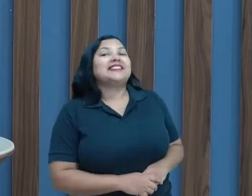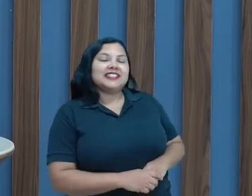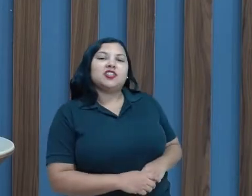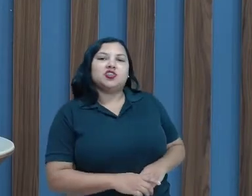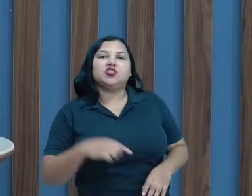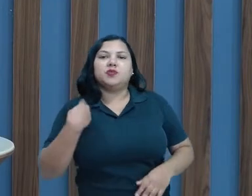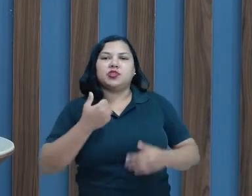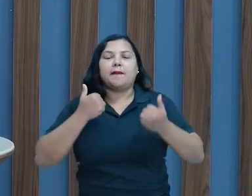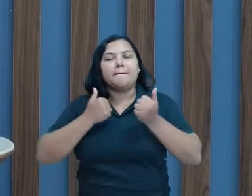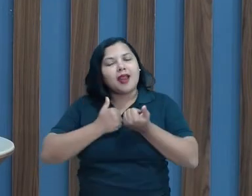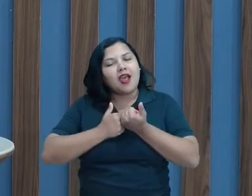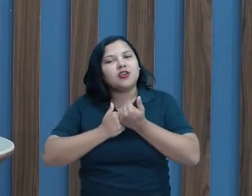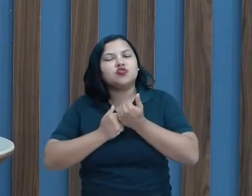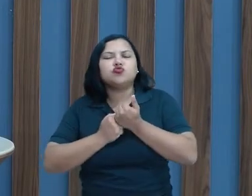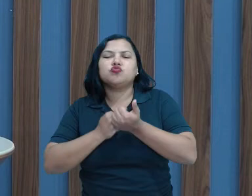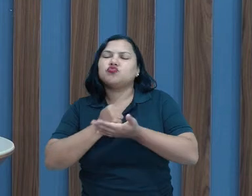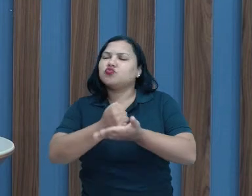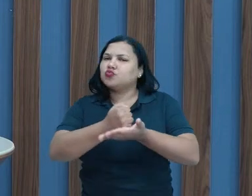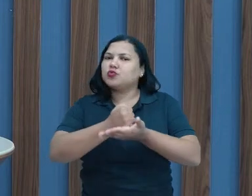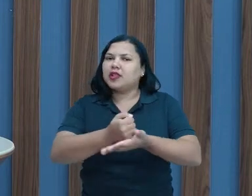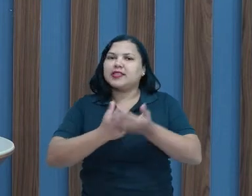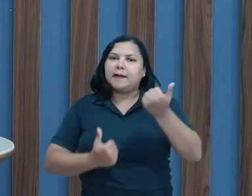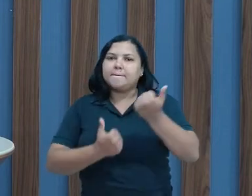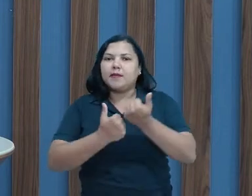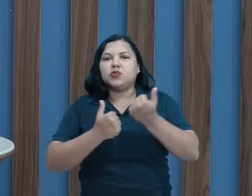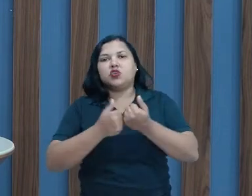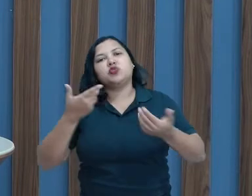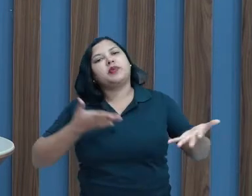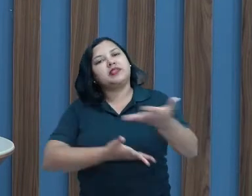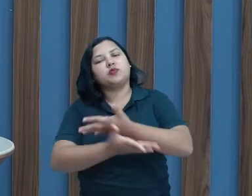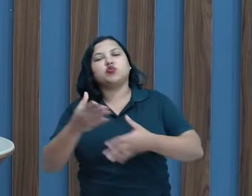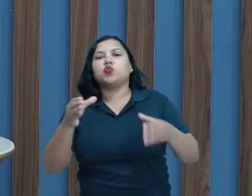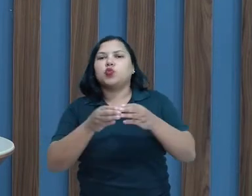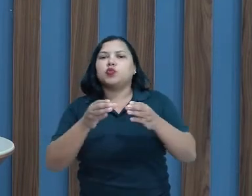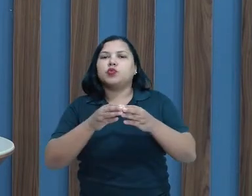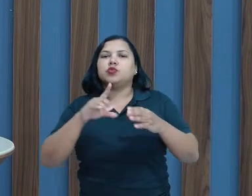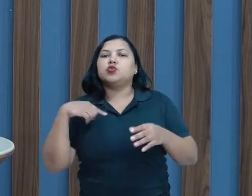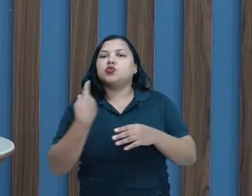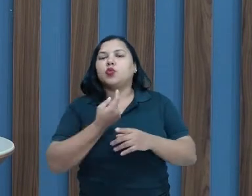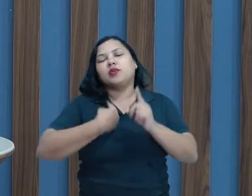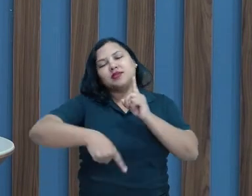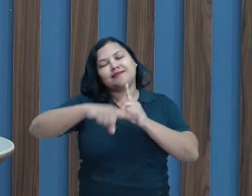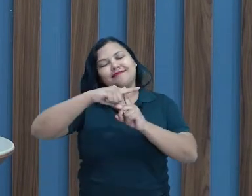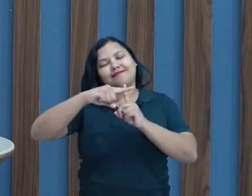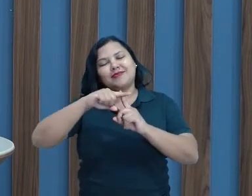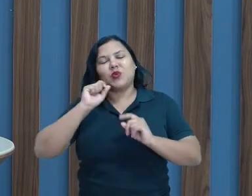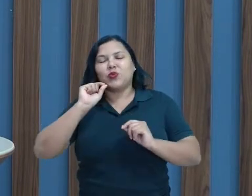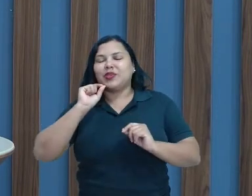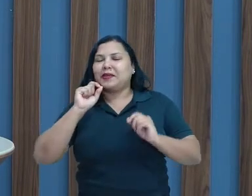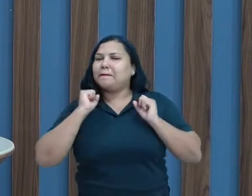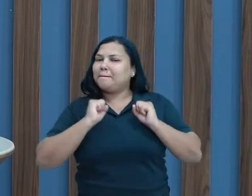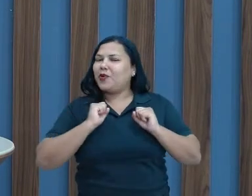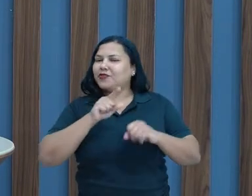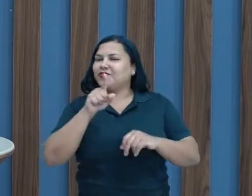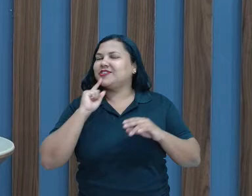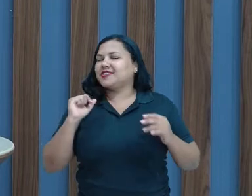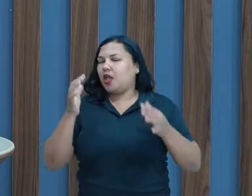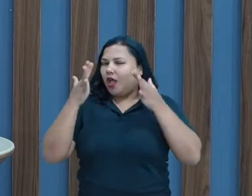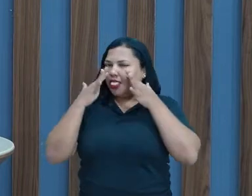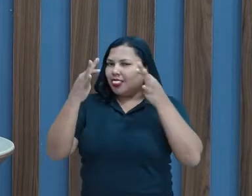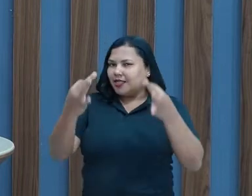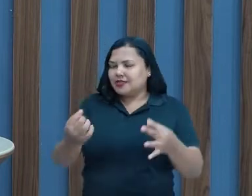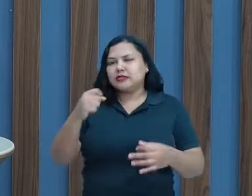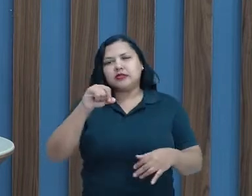ajudar no que precisarem. A gente faz parte aqui da equipe e a gente soma no que puder. Então você fica atento